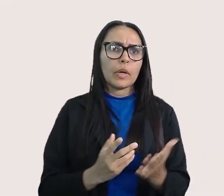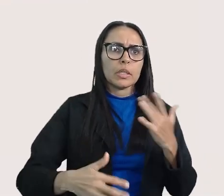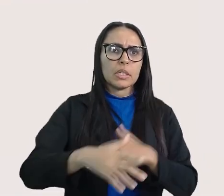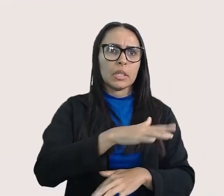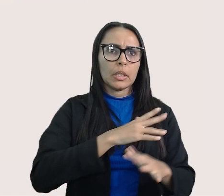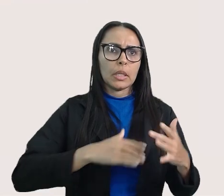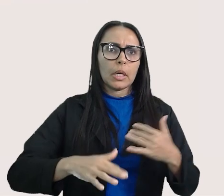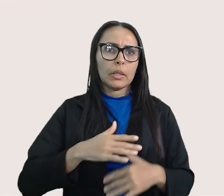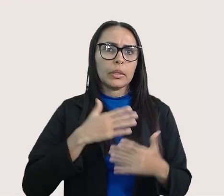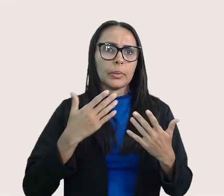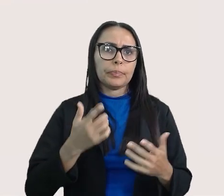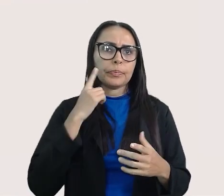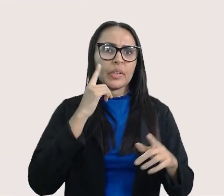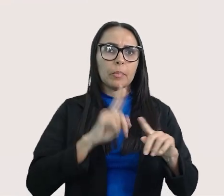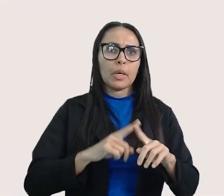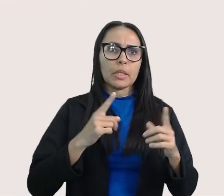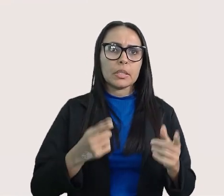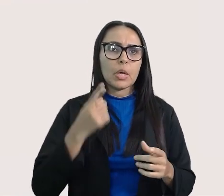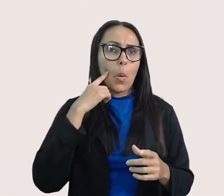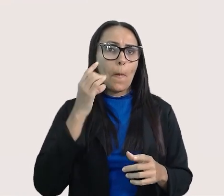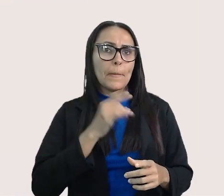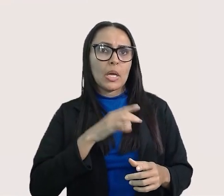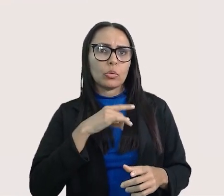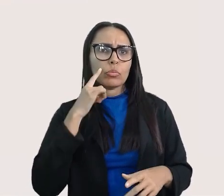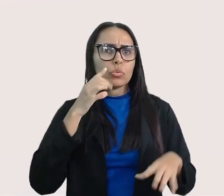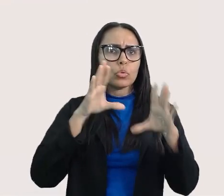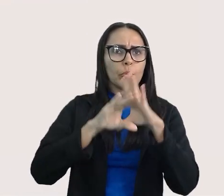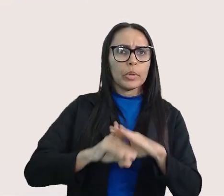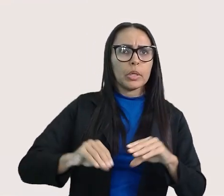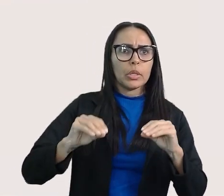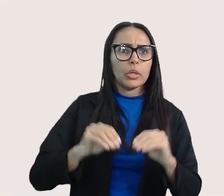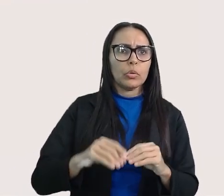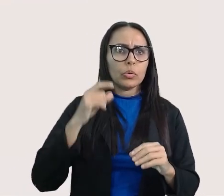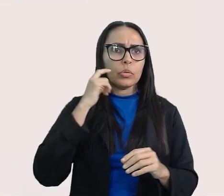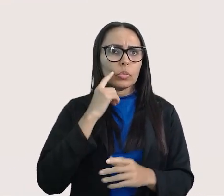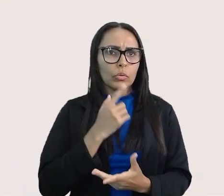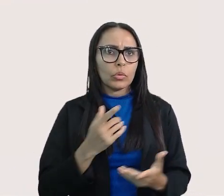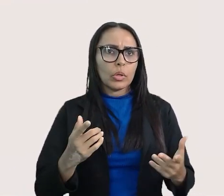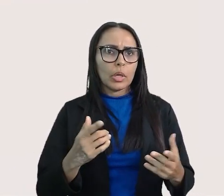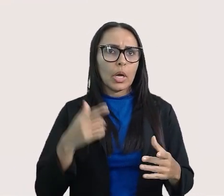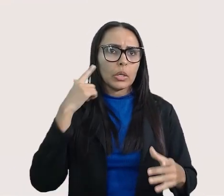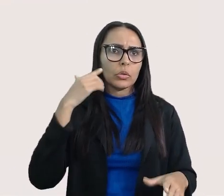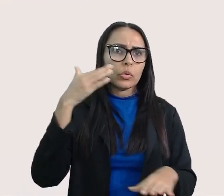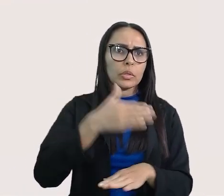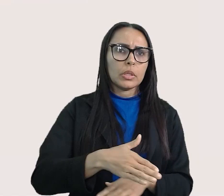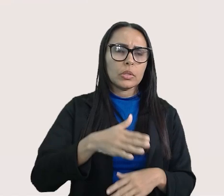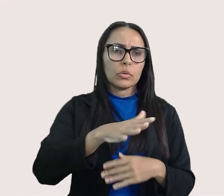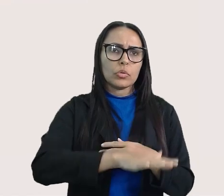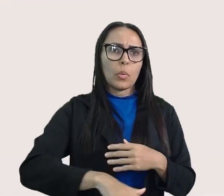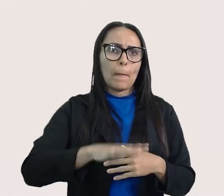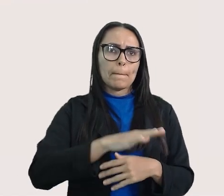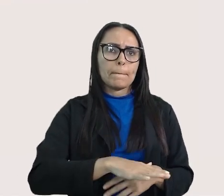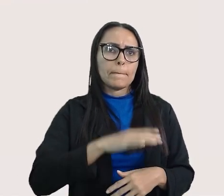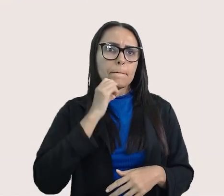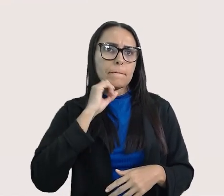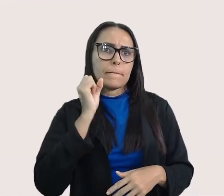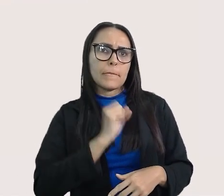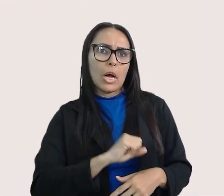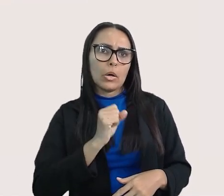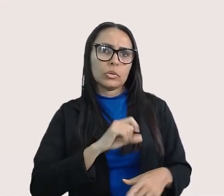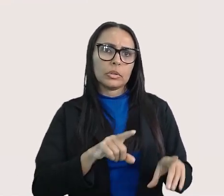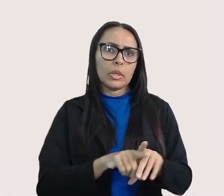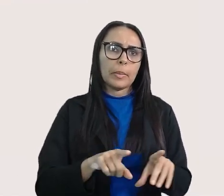cumprimento do dever mas assim que o medo desapareceu dos Espíritos introduziram-se os males pelos